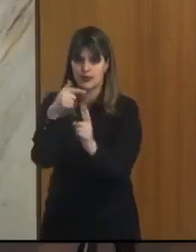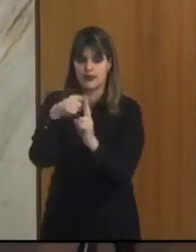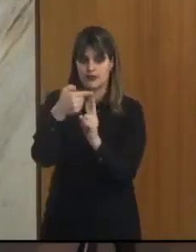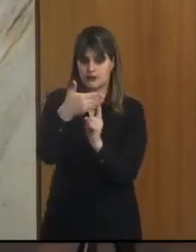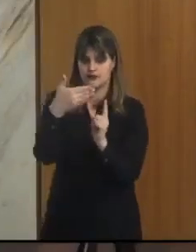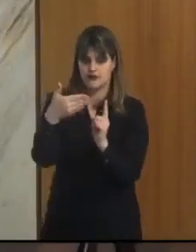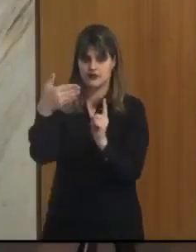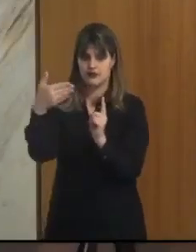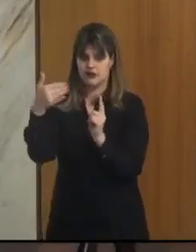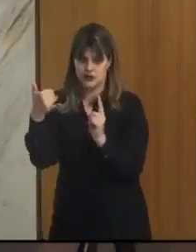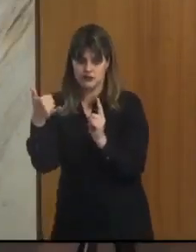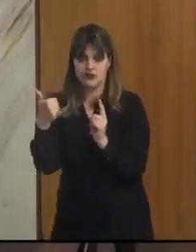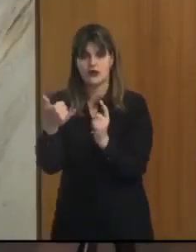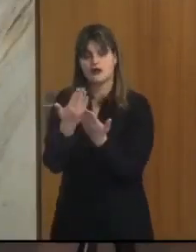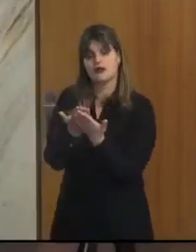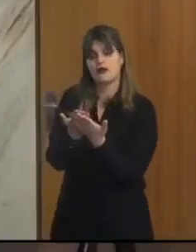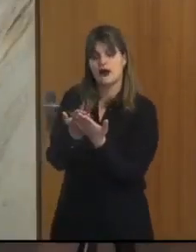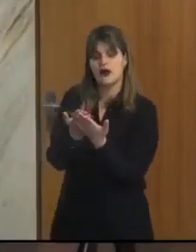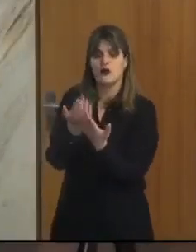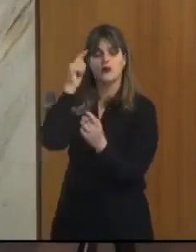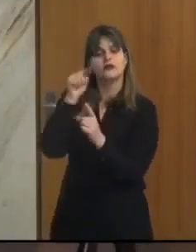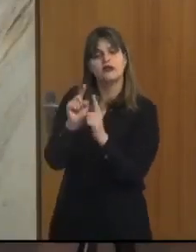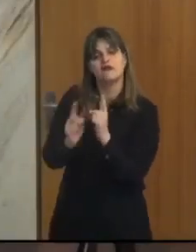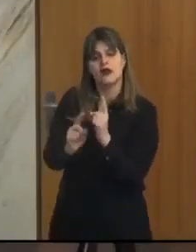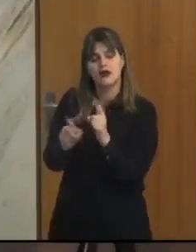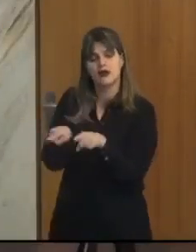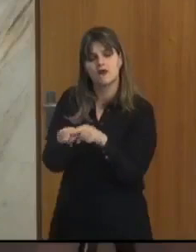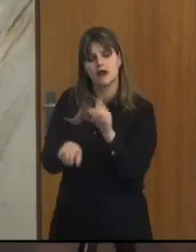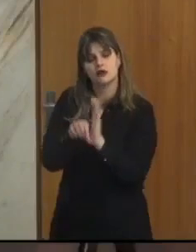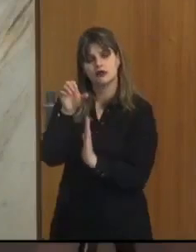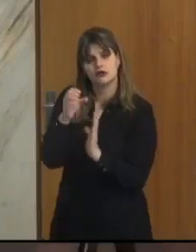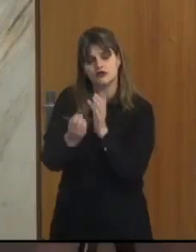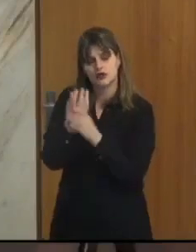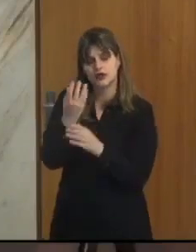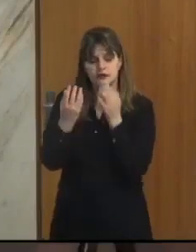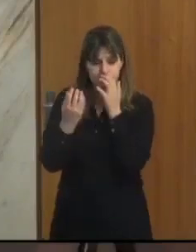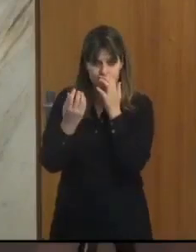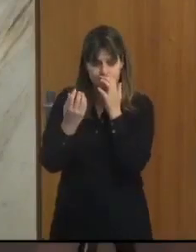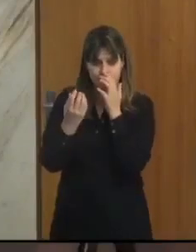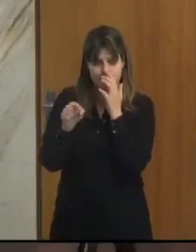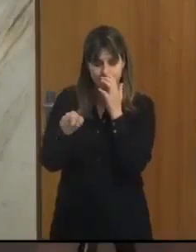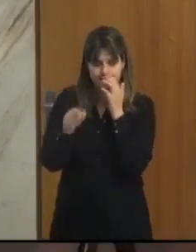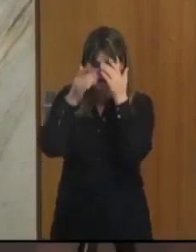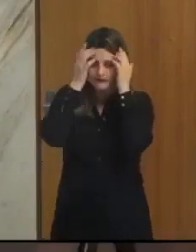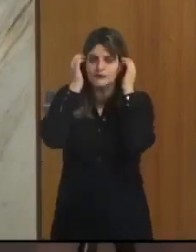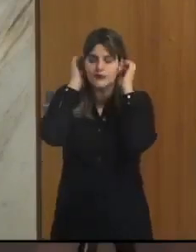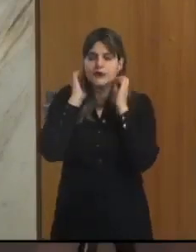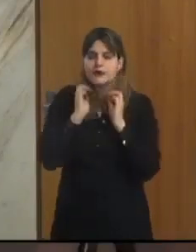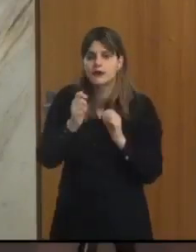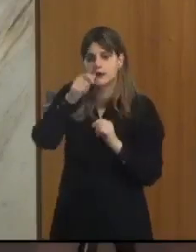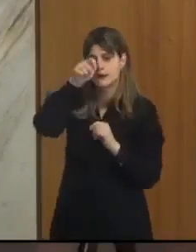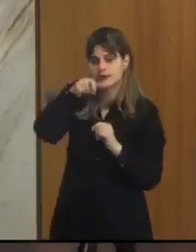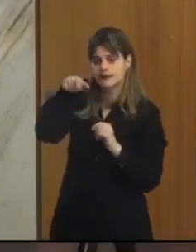que permite ou que pretende criar condições para cada vez mais haver, cada vez mais permitir